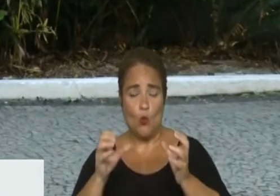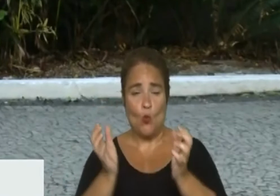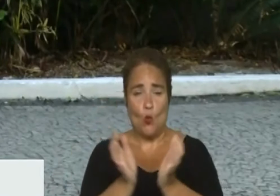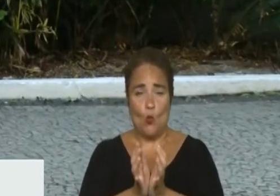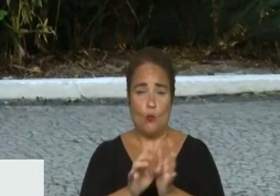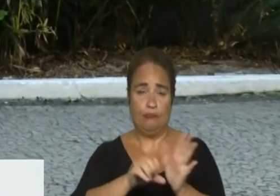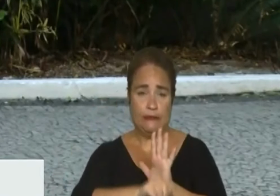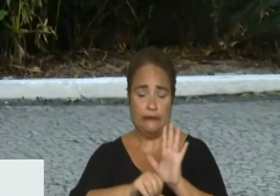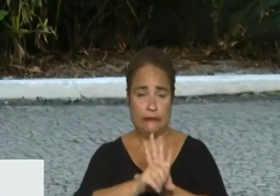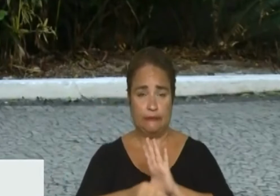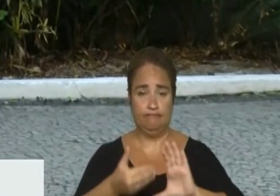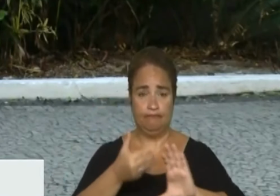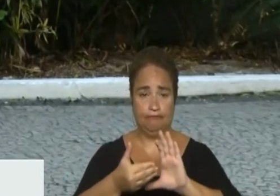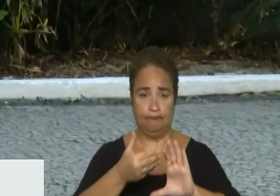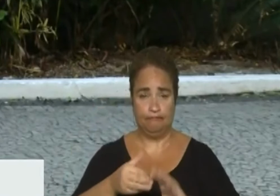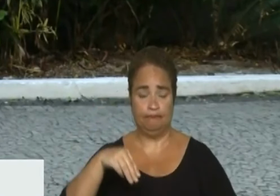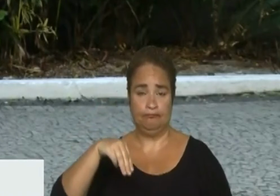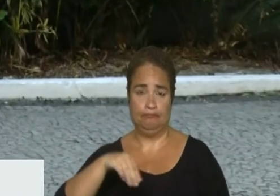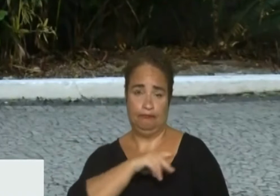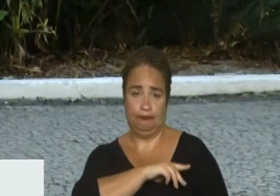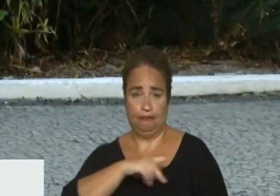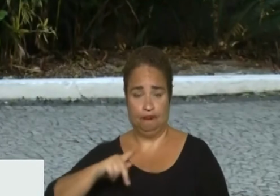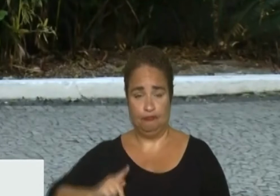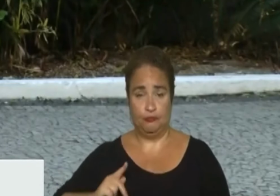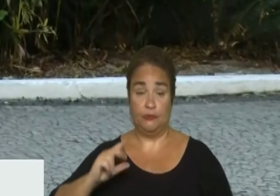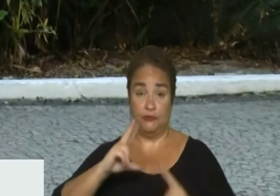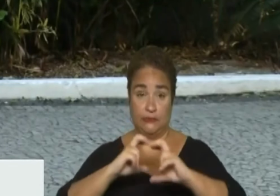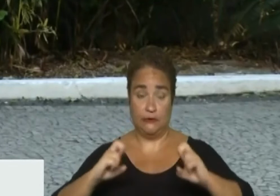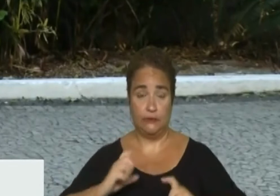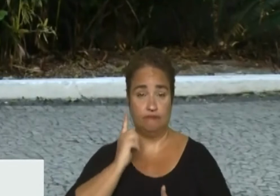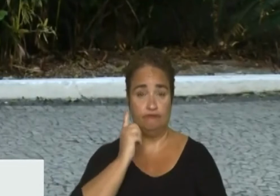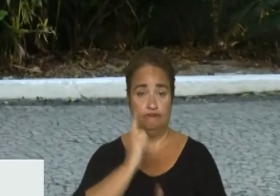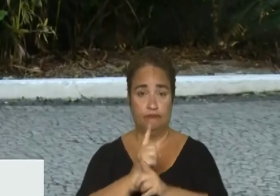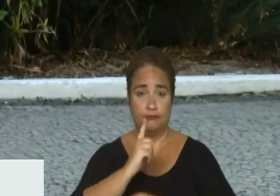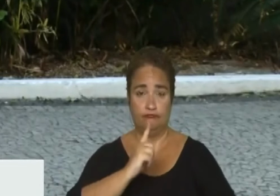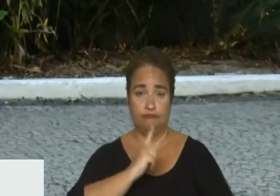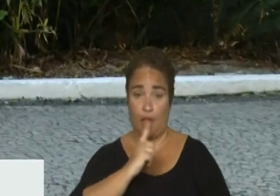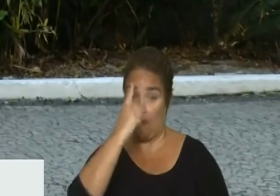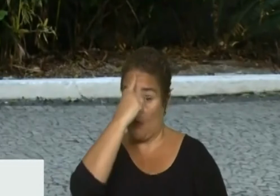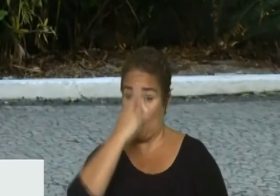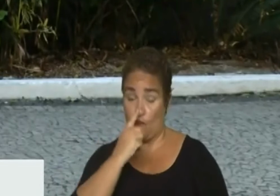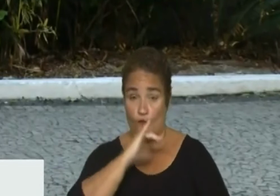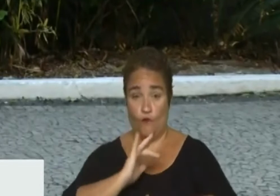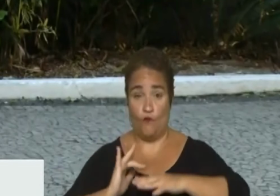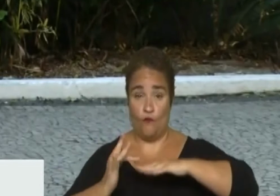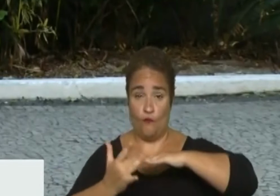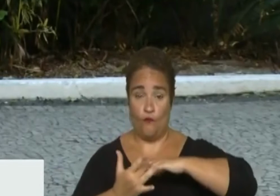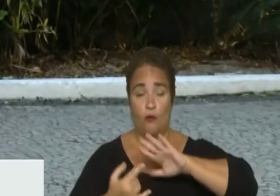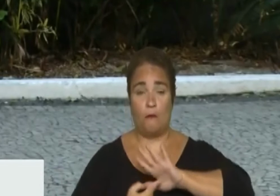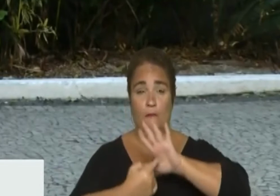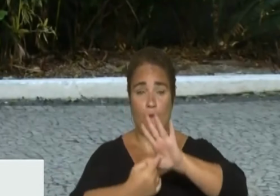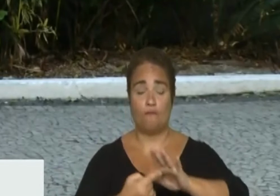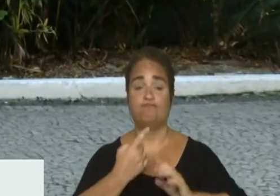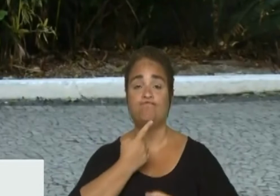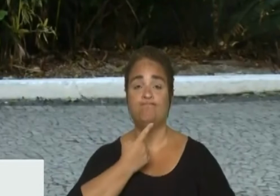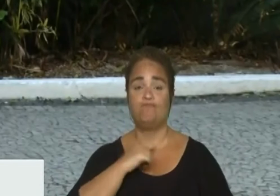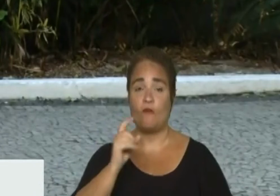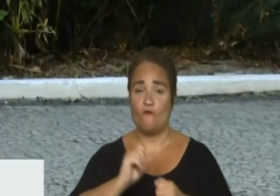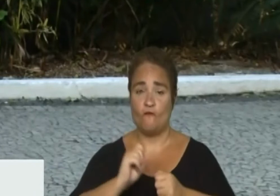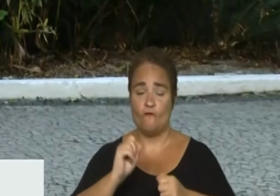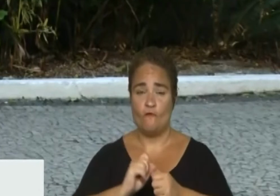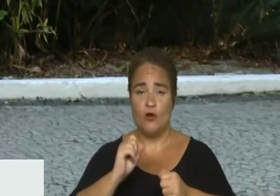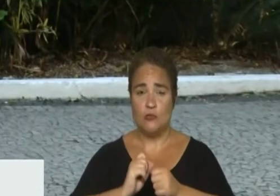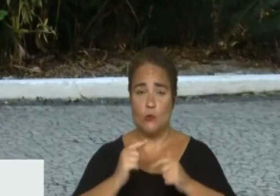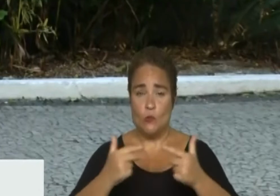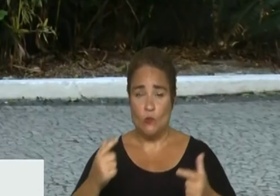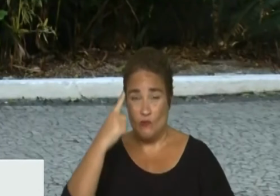Crimes Cibernéticos do Ministério Público de Santa Catarina localizou a existência de perfis em redes sociais que demonstravam a intenção de cometer